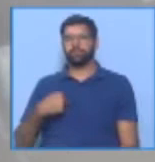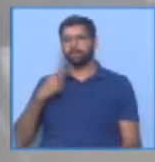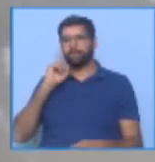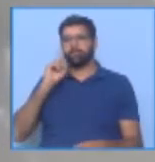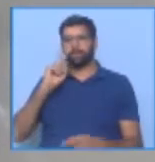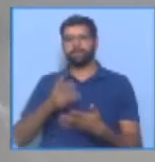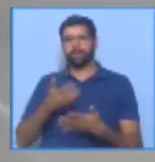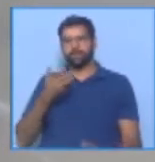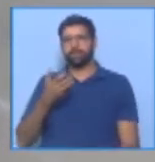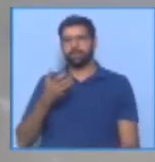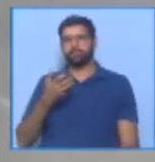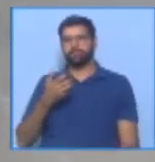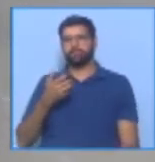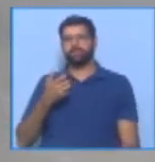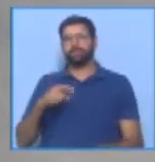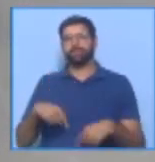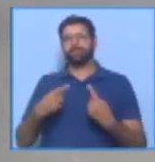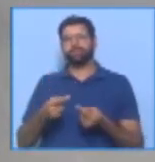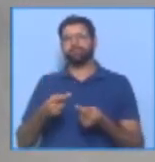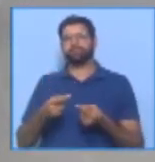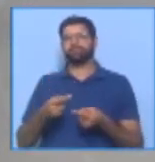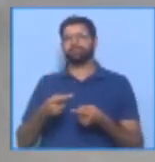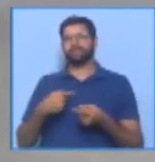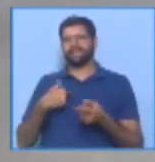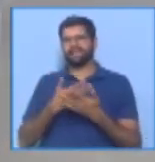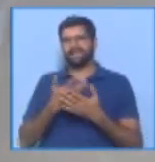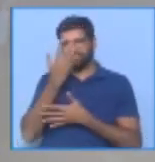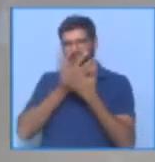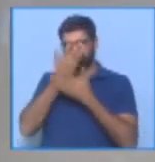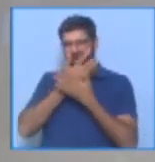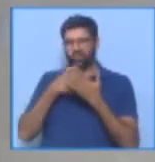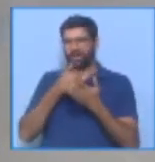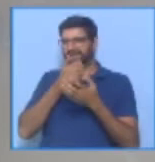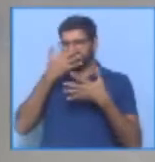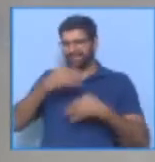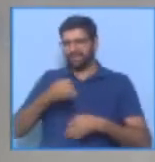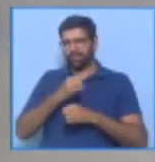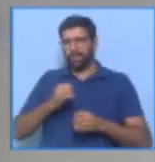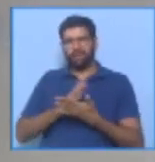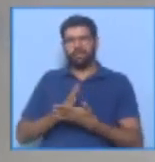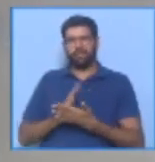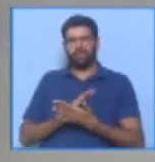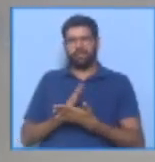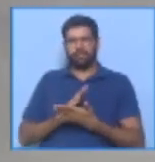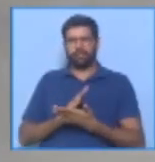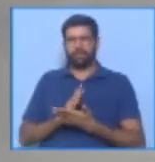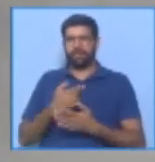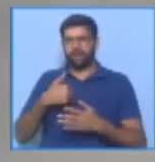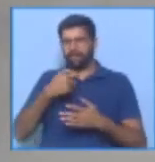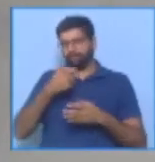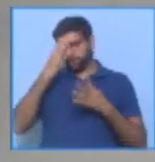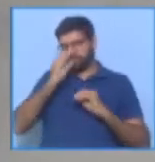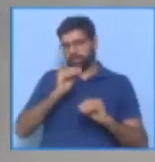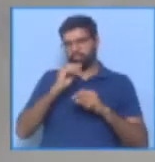relevo, reforçando depois esta situação confusa ou indefinida, e quando isto toca à educação das